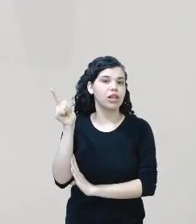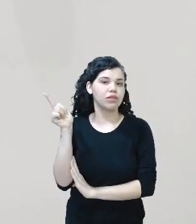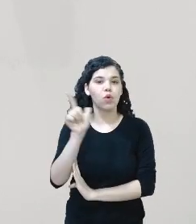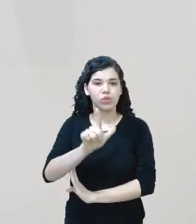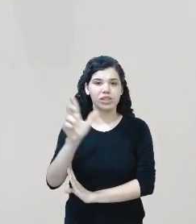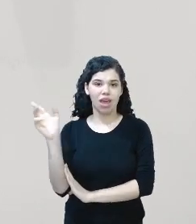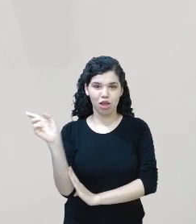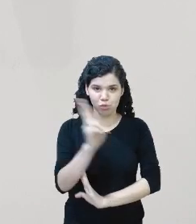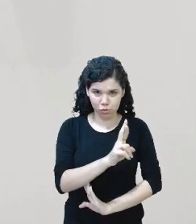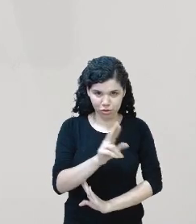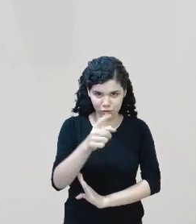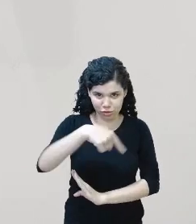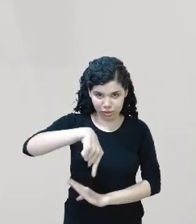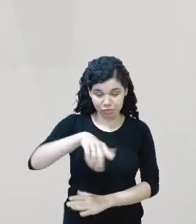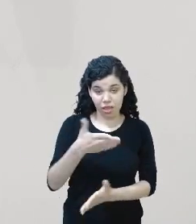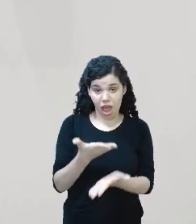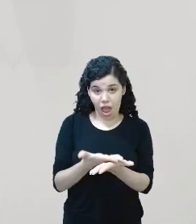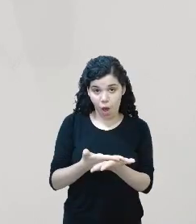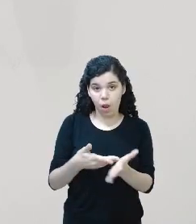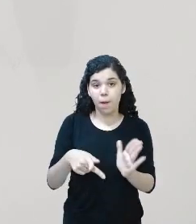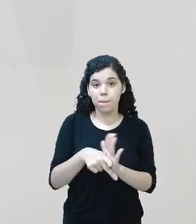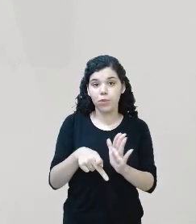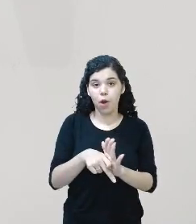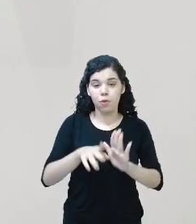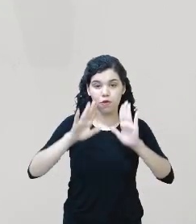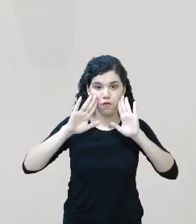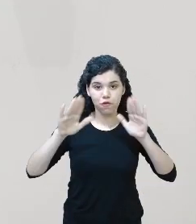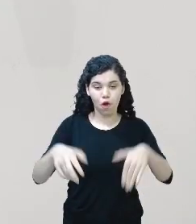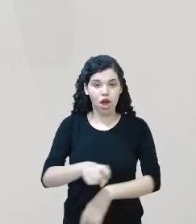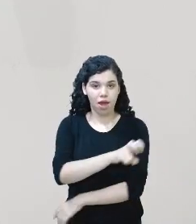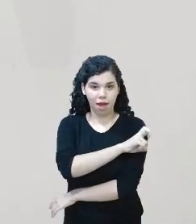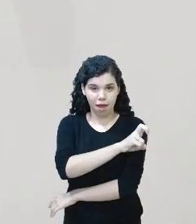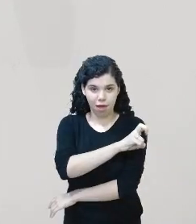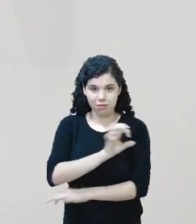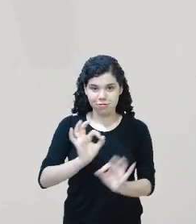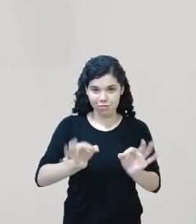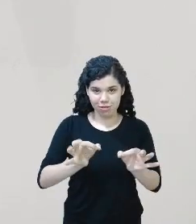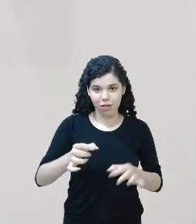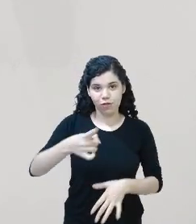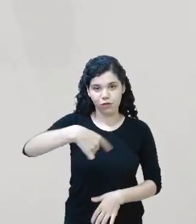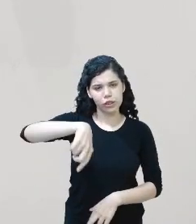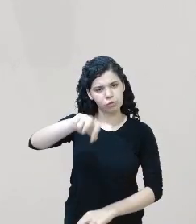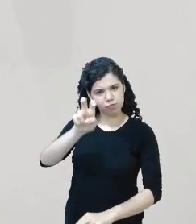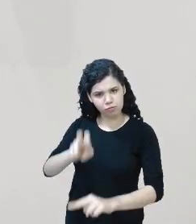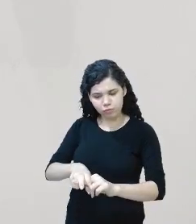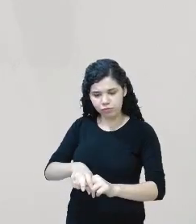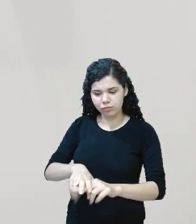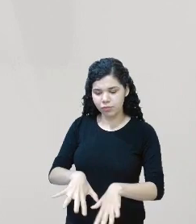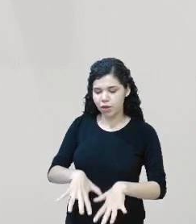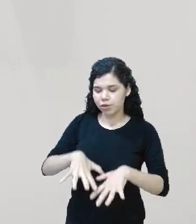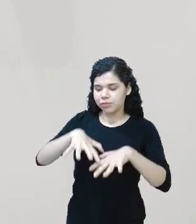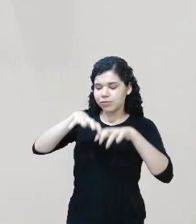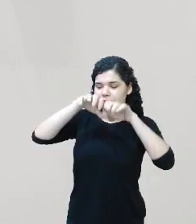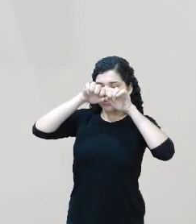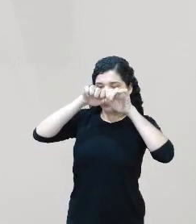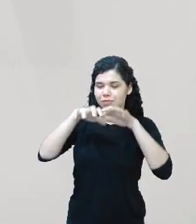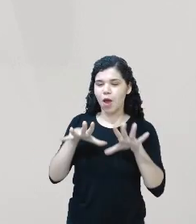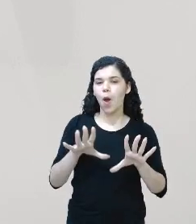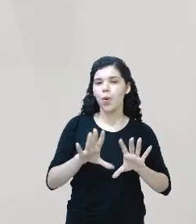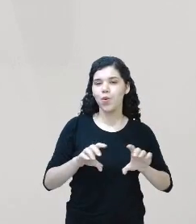te ajudar. As nossas aulas, elas são para os 5º anos, tá? Então, senta, respira,